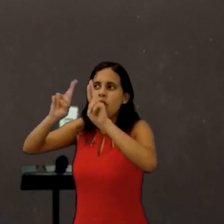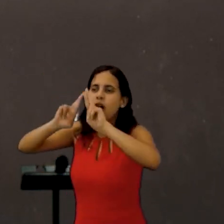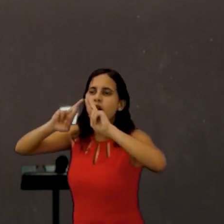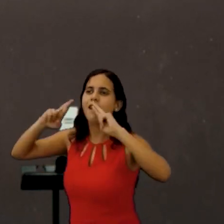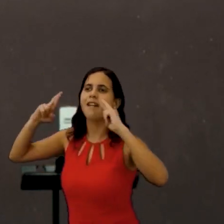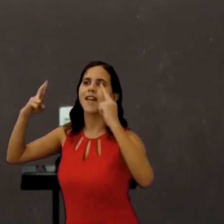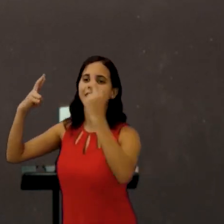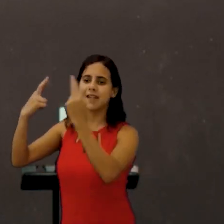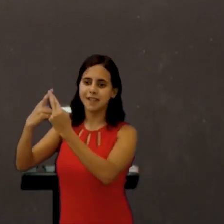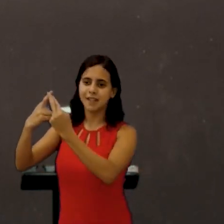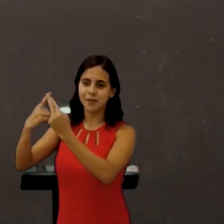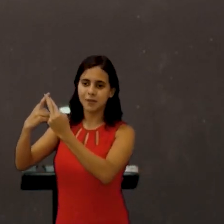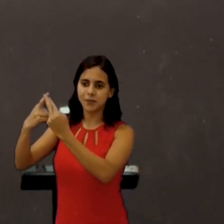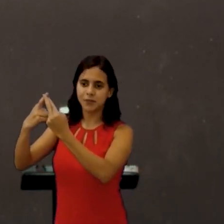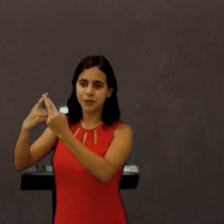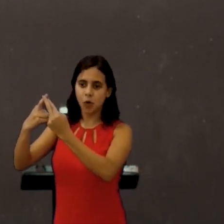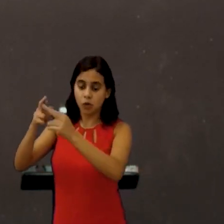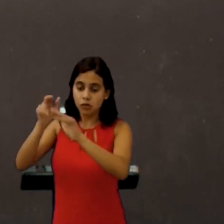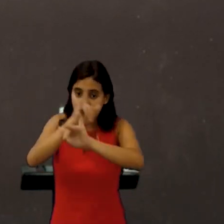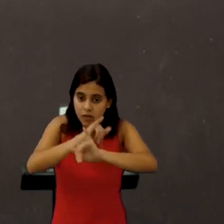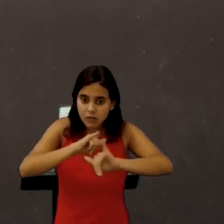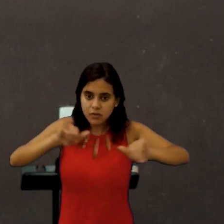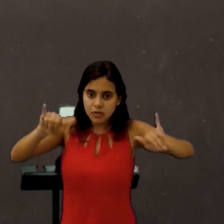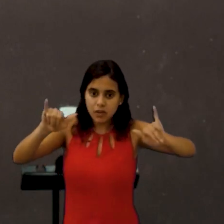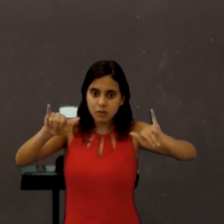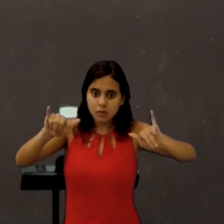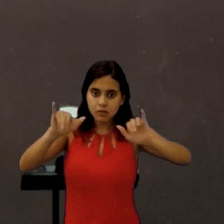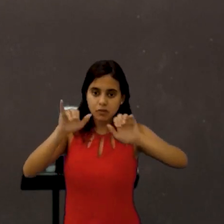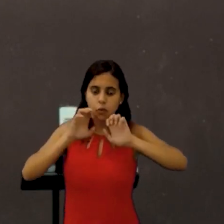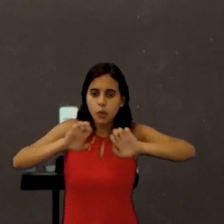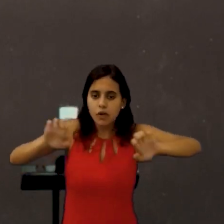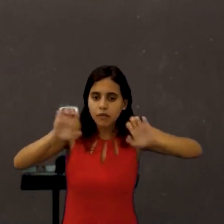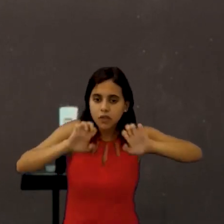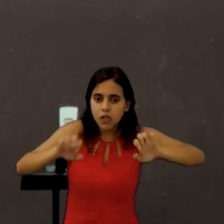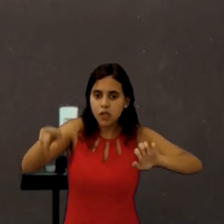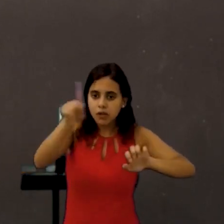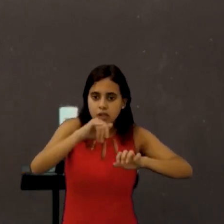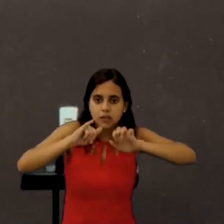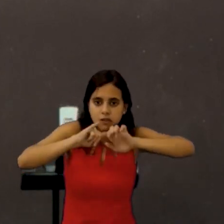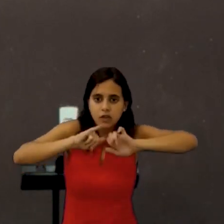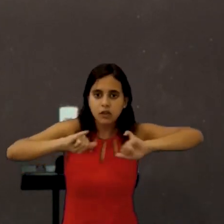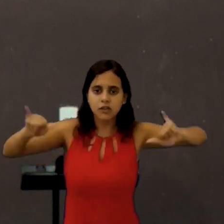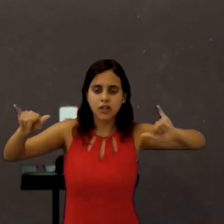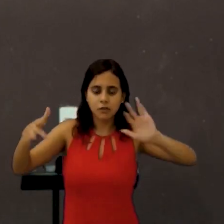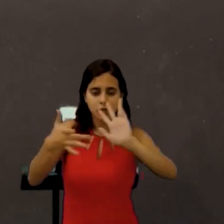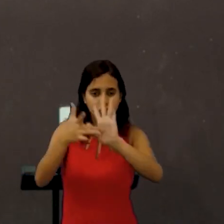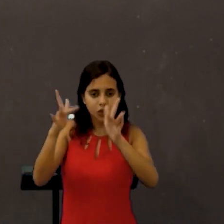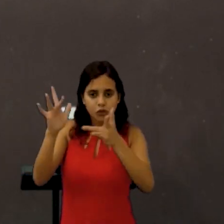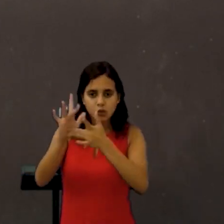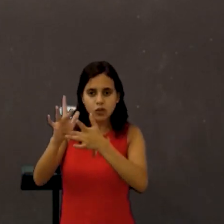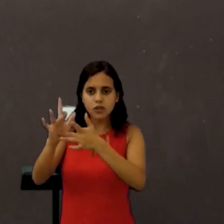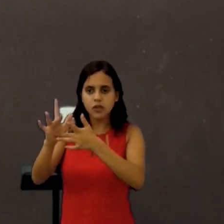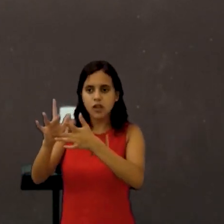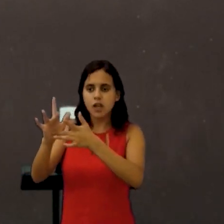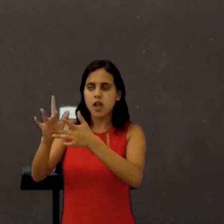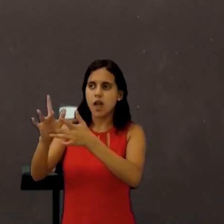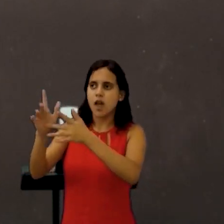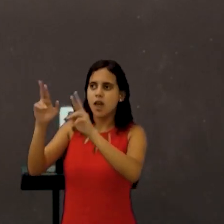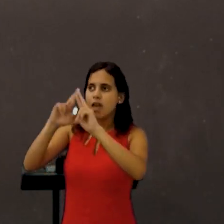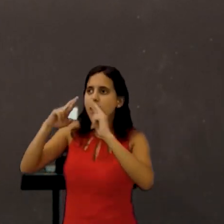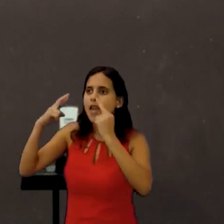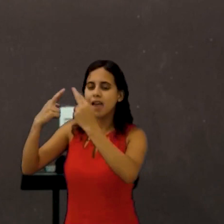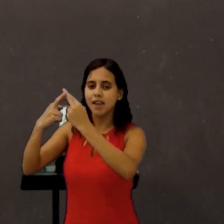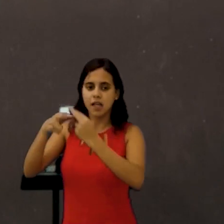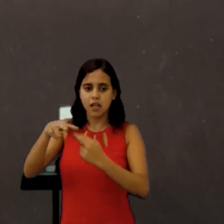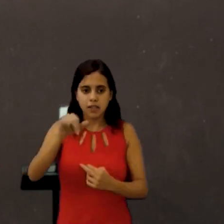evangelho é pregado, você está dizendo para os homens: o Senhor reina. Quando alguém aceita a Cristo, em